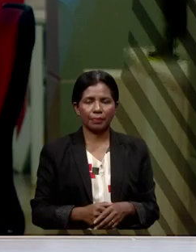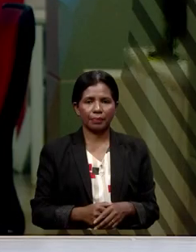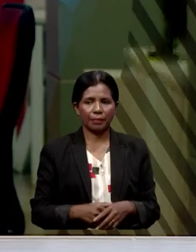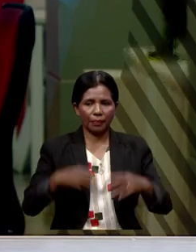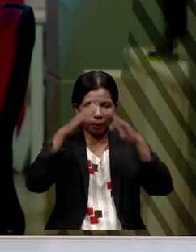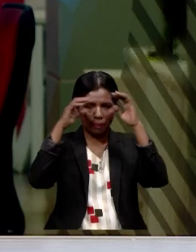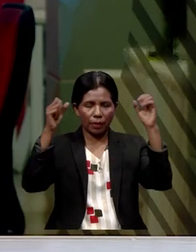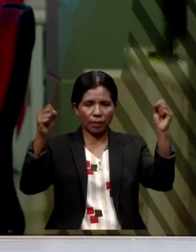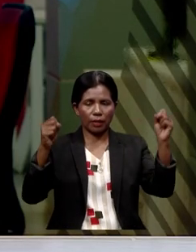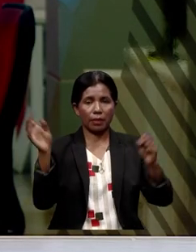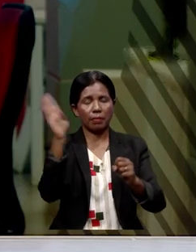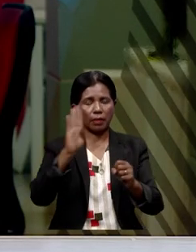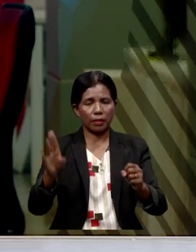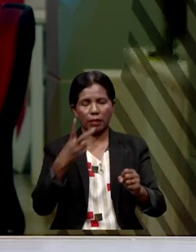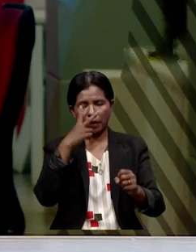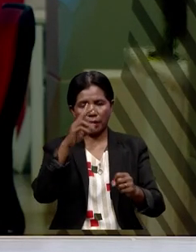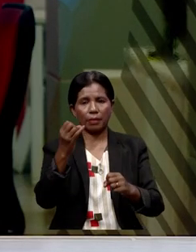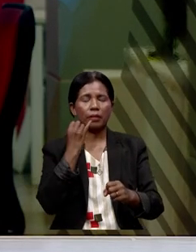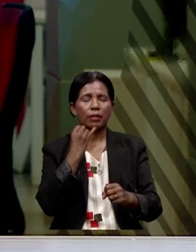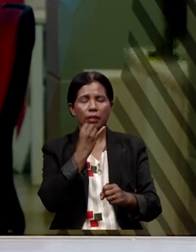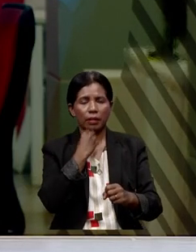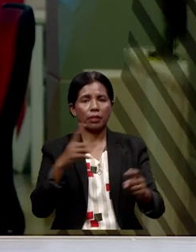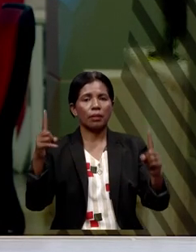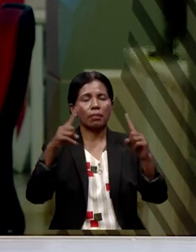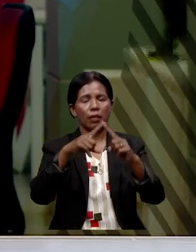Presidente do Brasil condena ataque israelita ba Líbano.